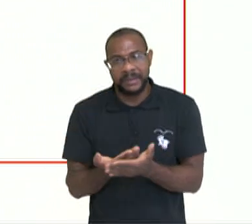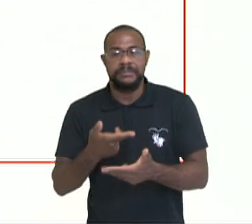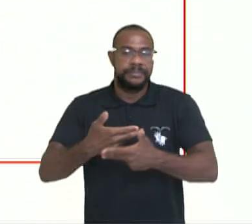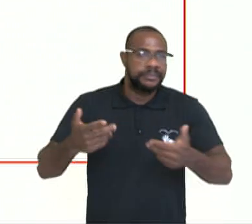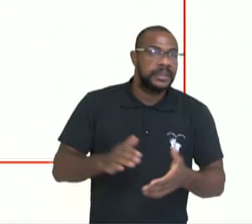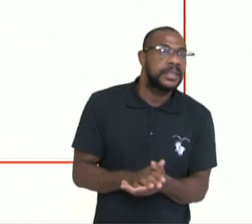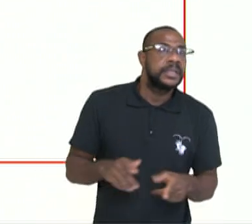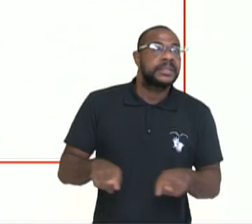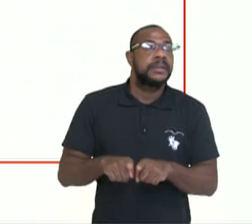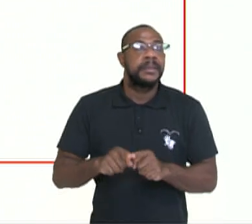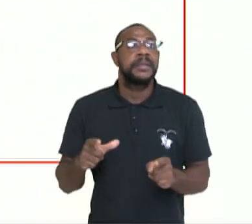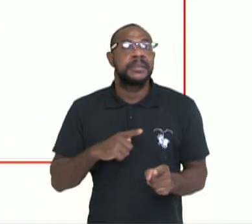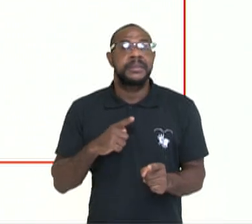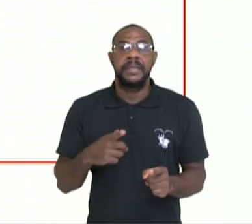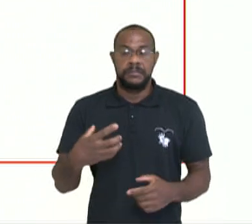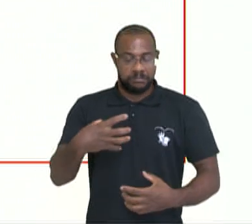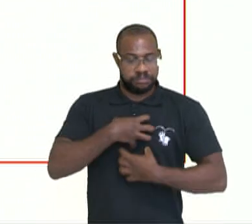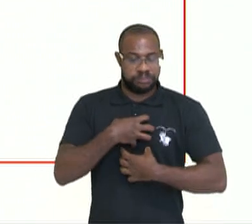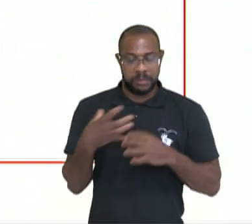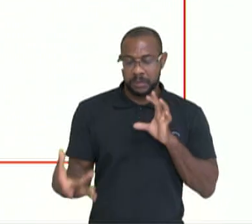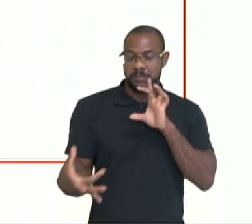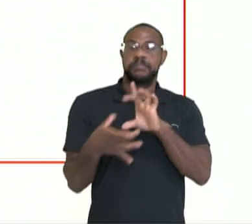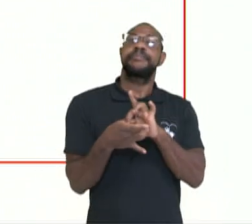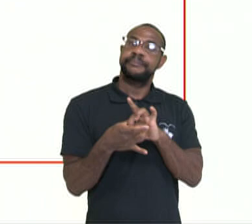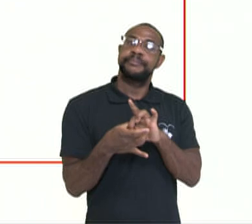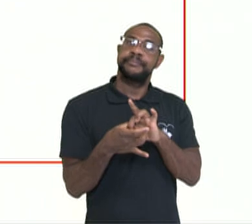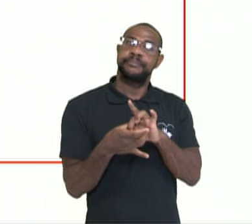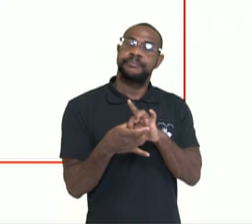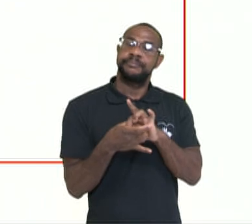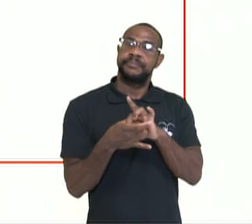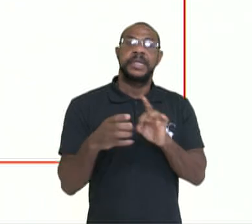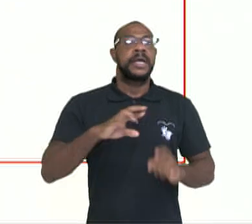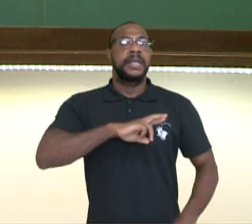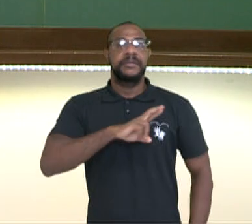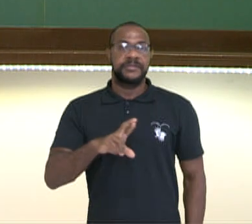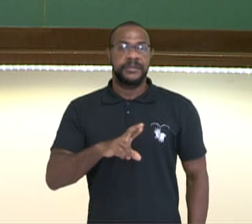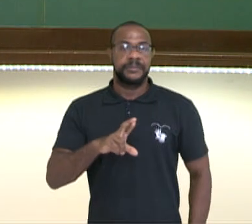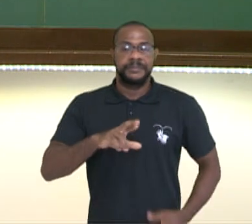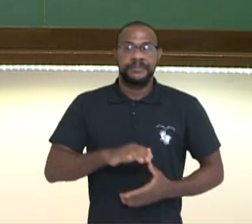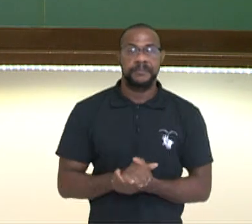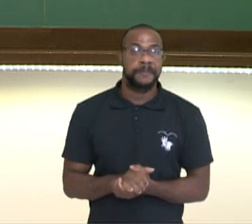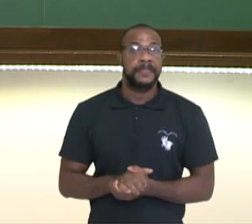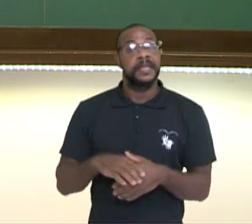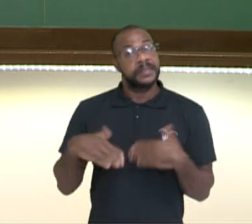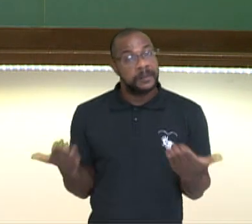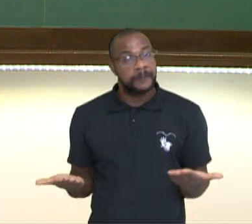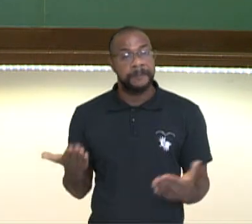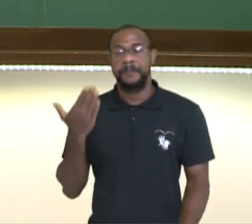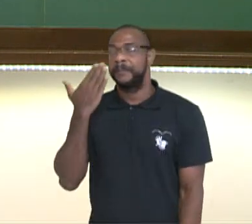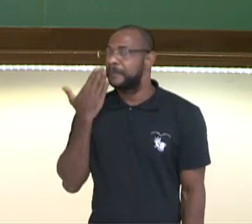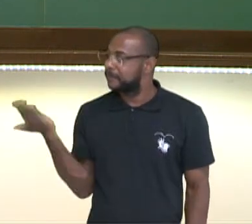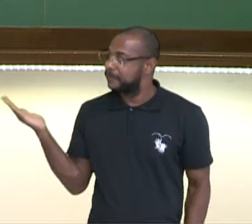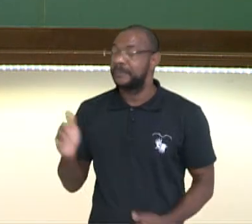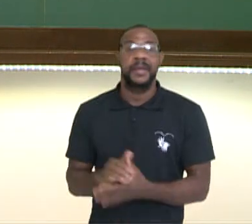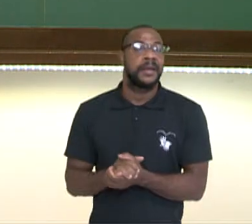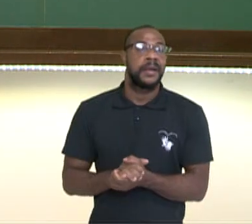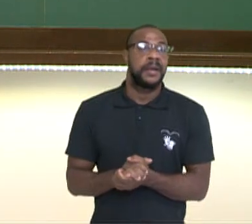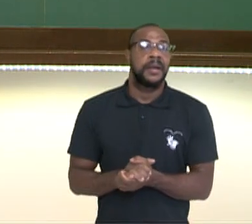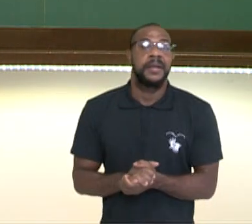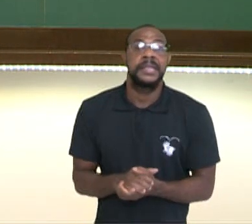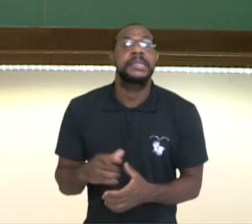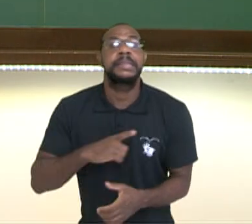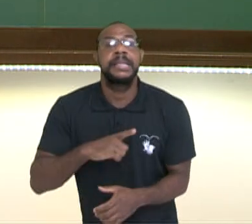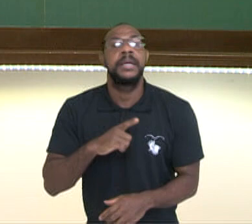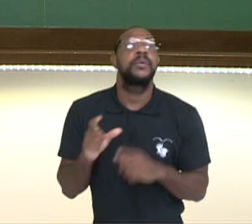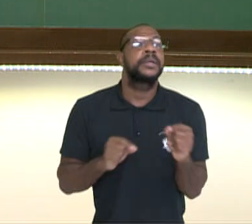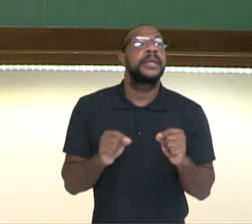mas que tem a ver com um sentimento de religiosidade dentro do ser humano. Então, por isso que existe